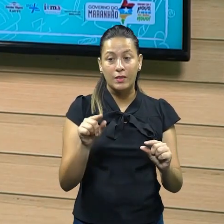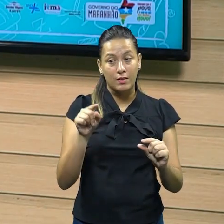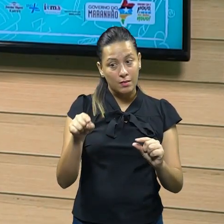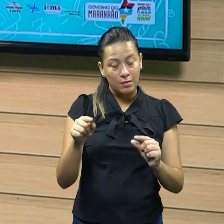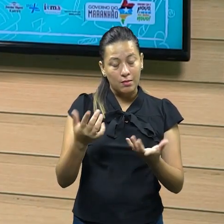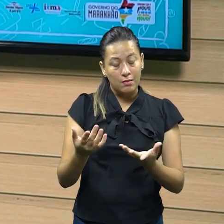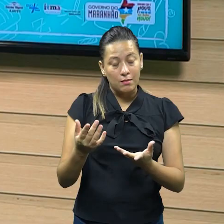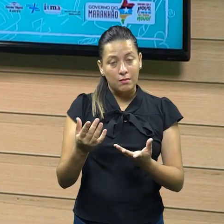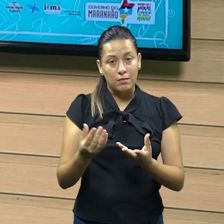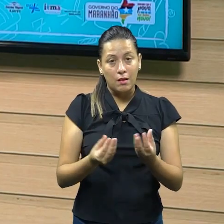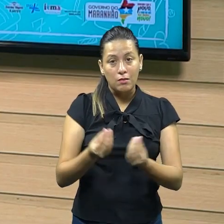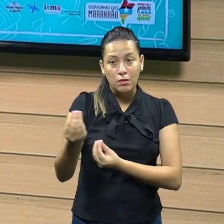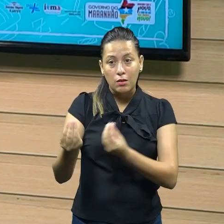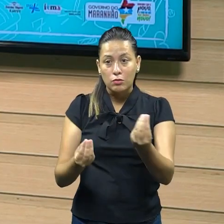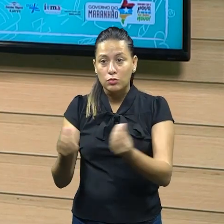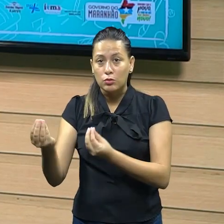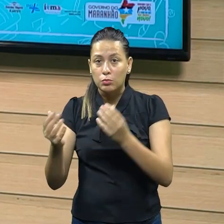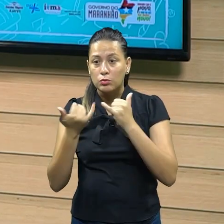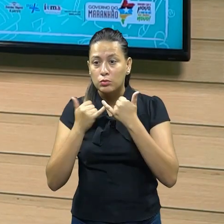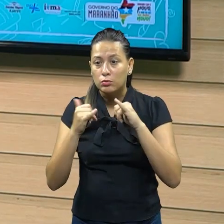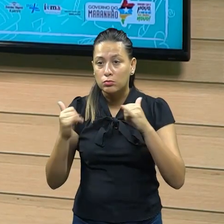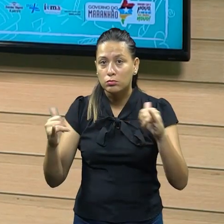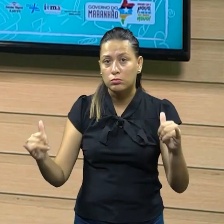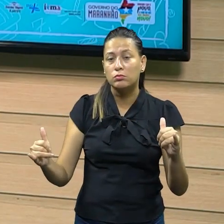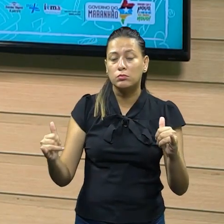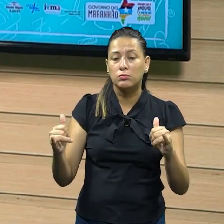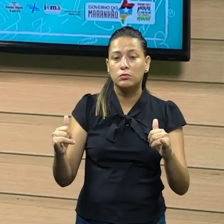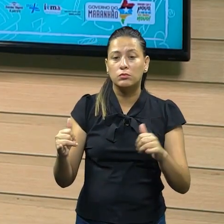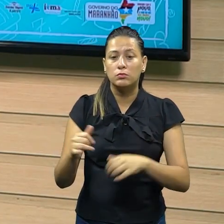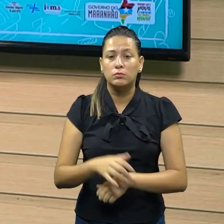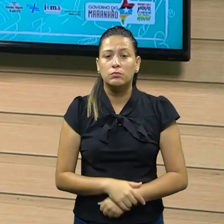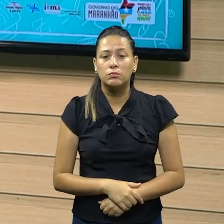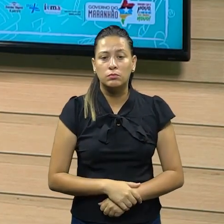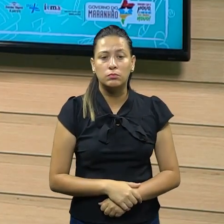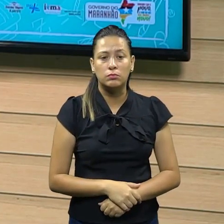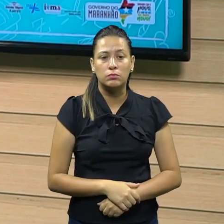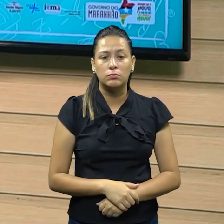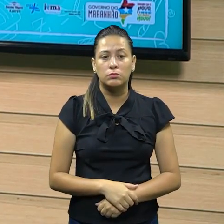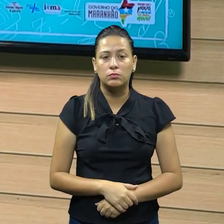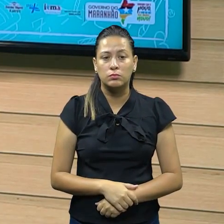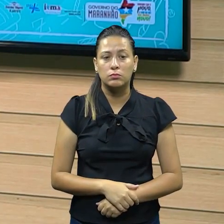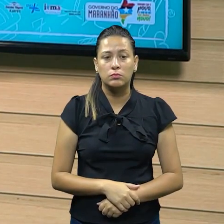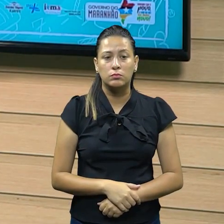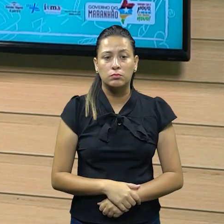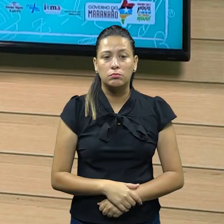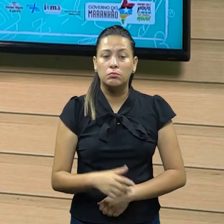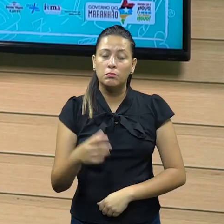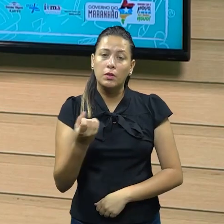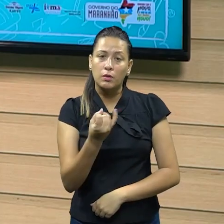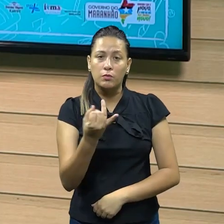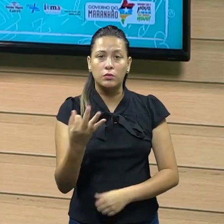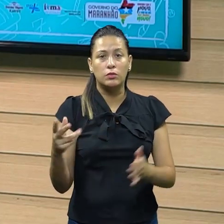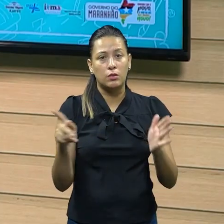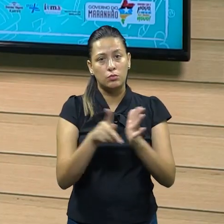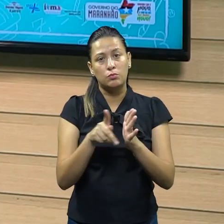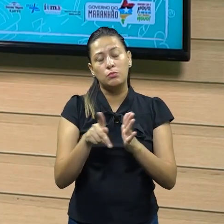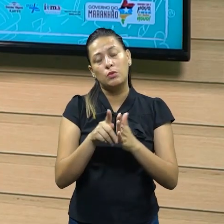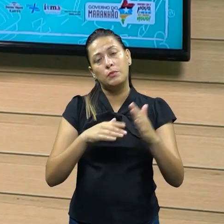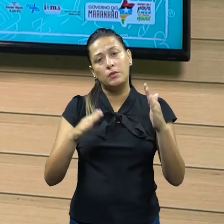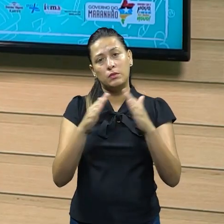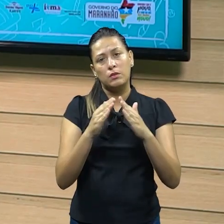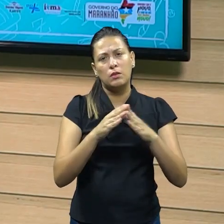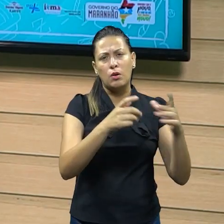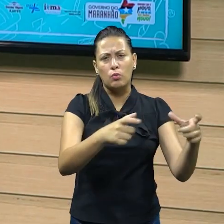gente vai ter esta redução de volts até chegar na quantidade que chega na sua casa. Em alguns locais do